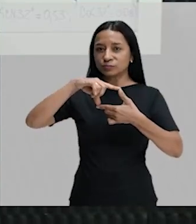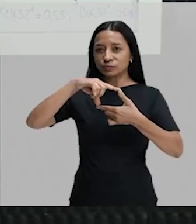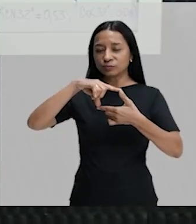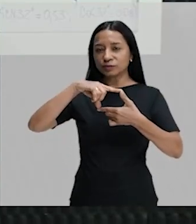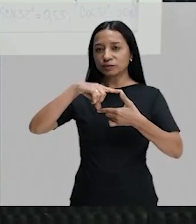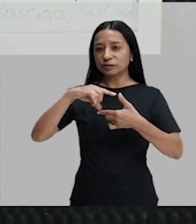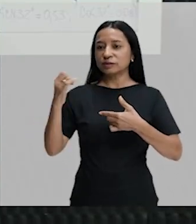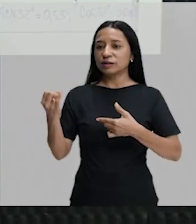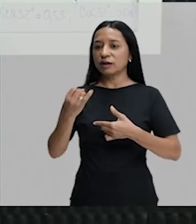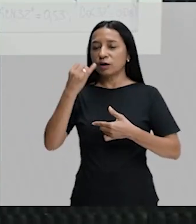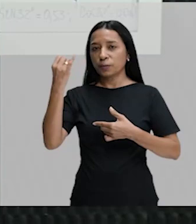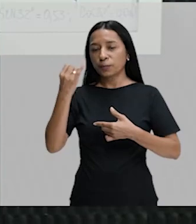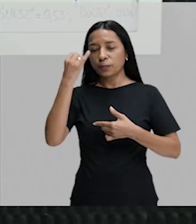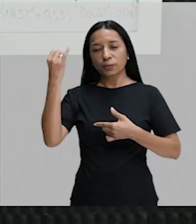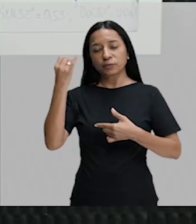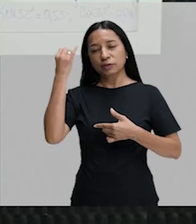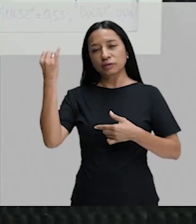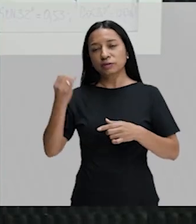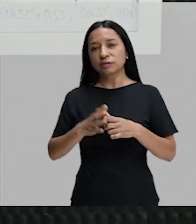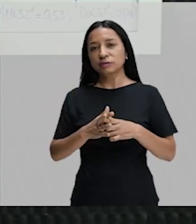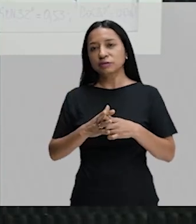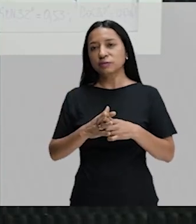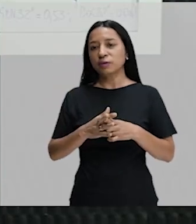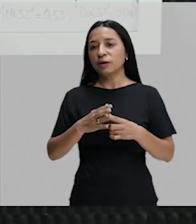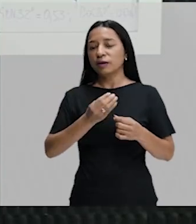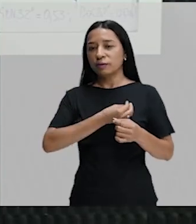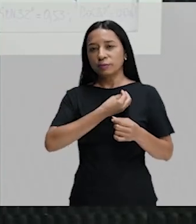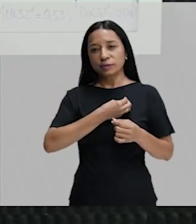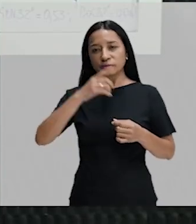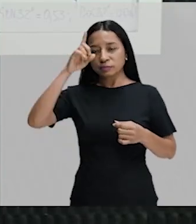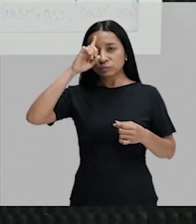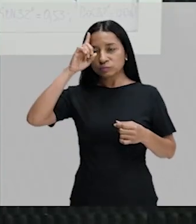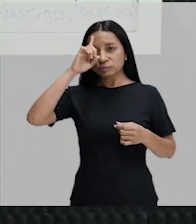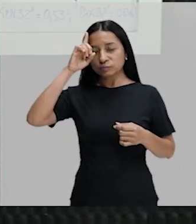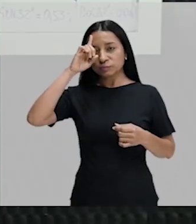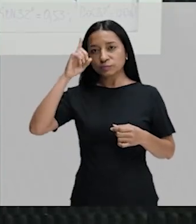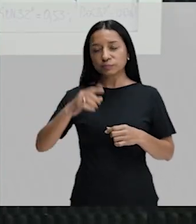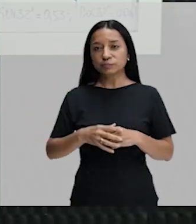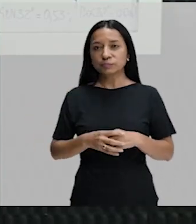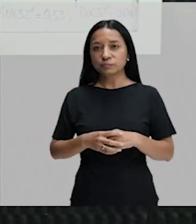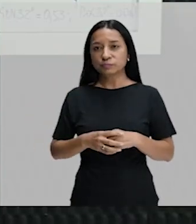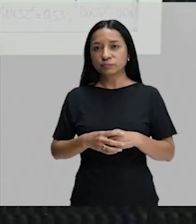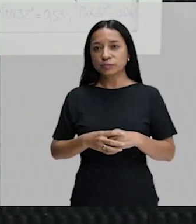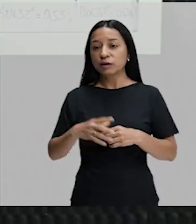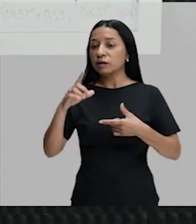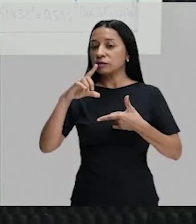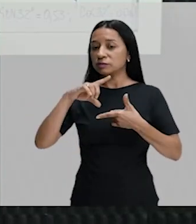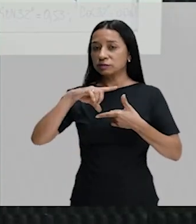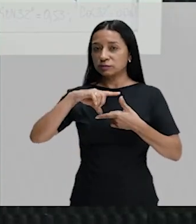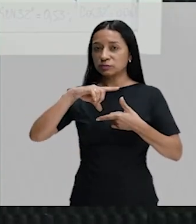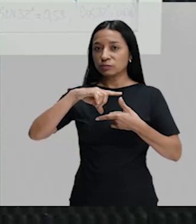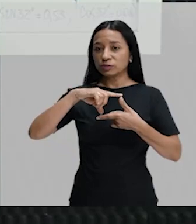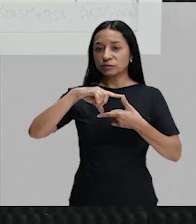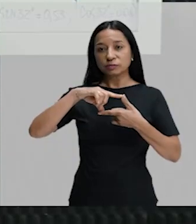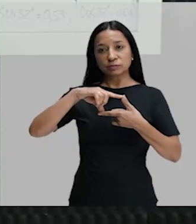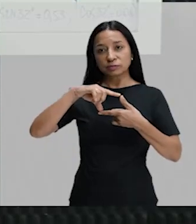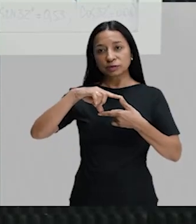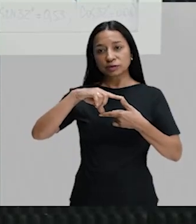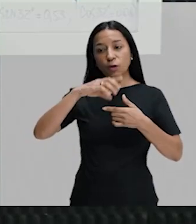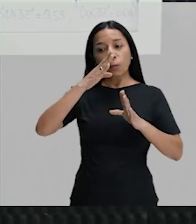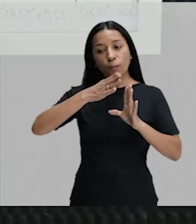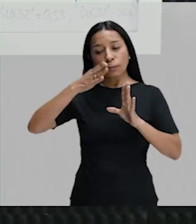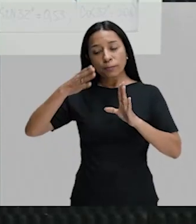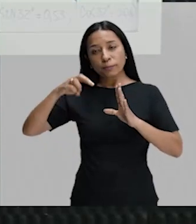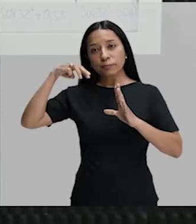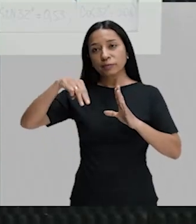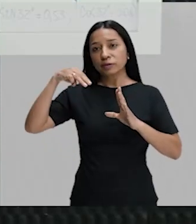bastante importante, né? Bastante presente aí no nosso dia a dia. Tá? A trigonometria é uma parte, um ramo da